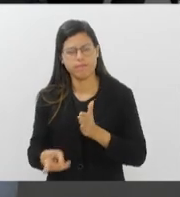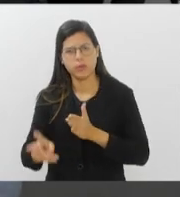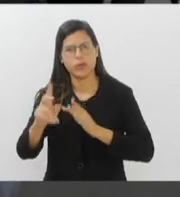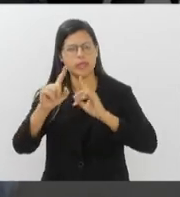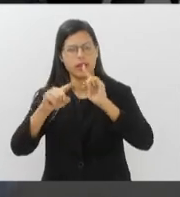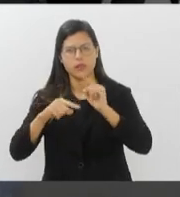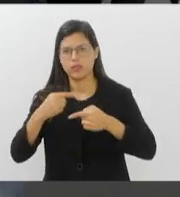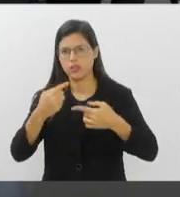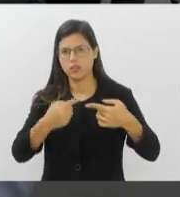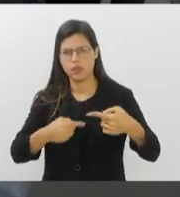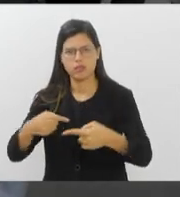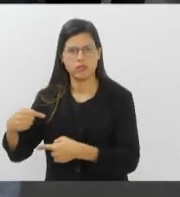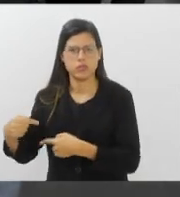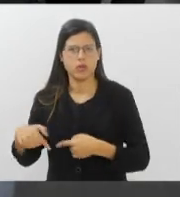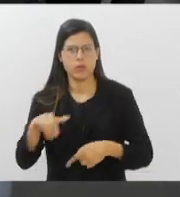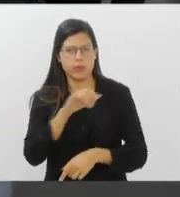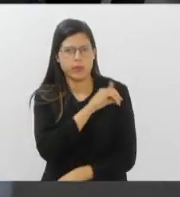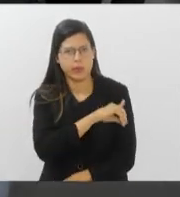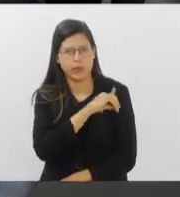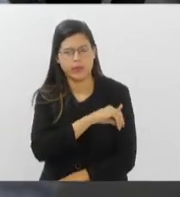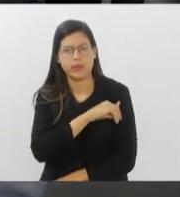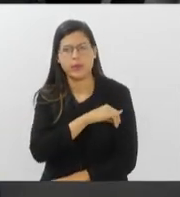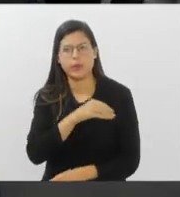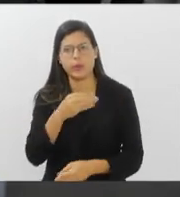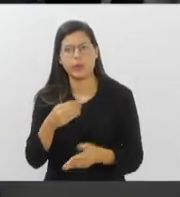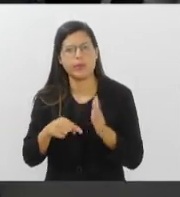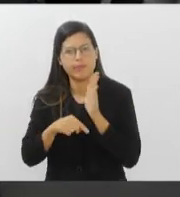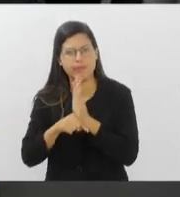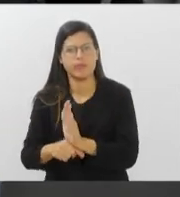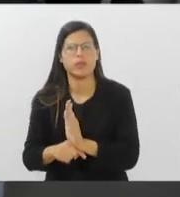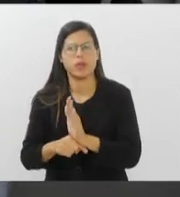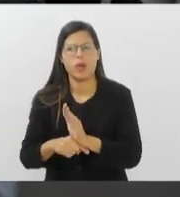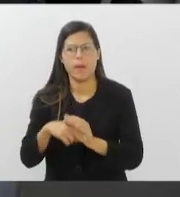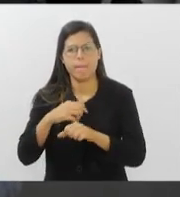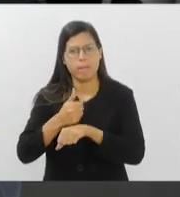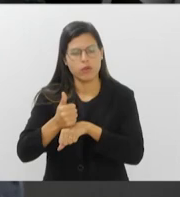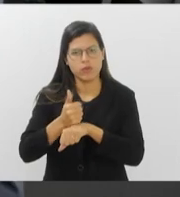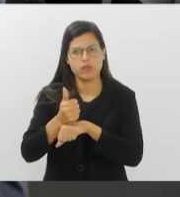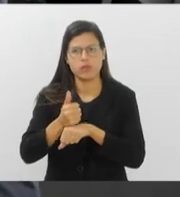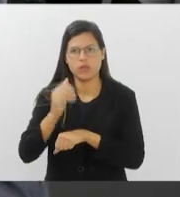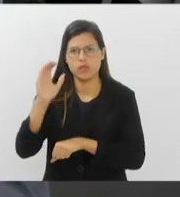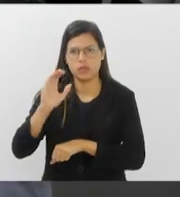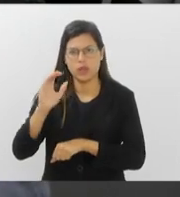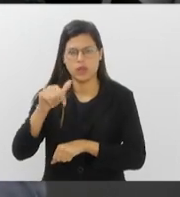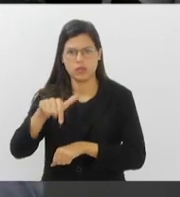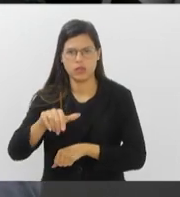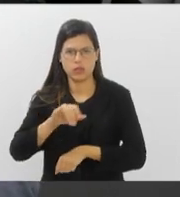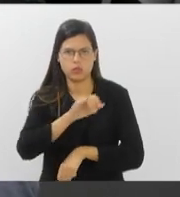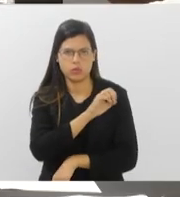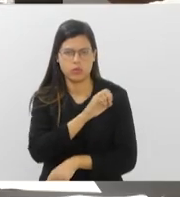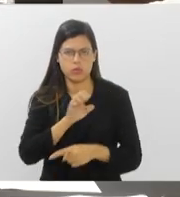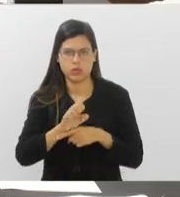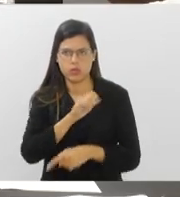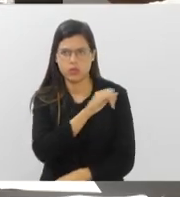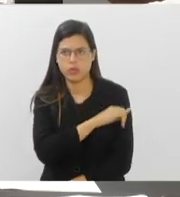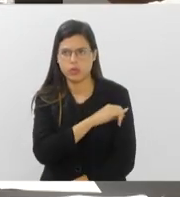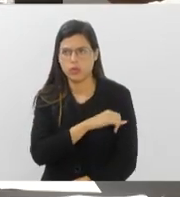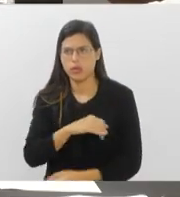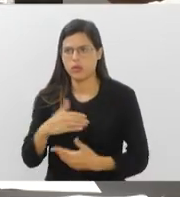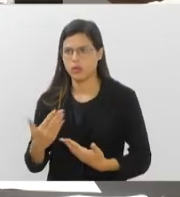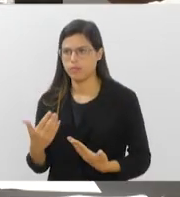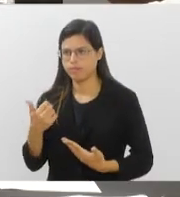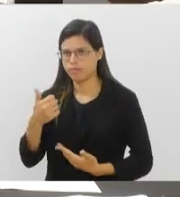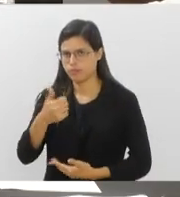Janeiro dê uma contribuição importante para a profissionalização da ciência no Estado. Deputado Serafini, primeiro parabenizar a Vossa Excelência